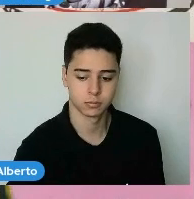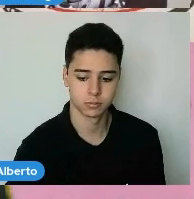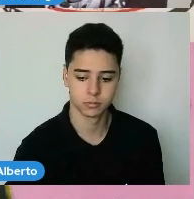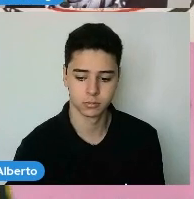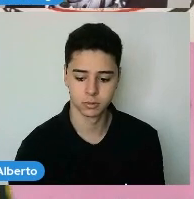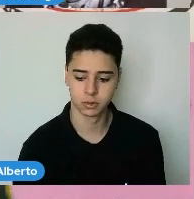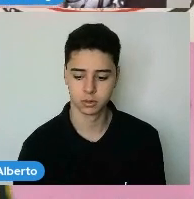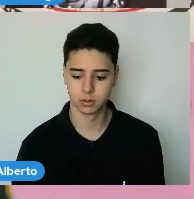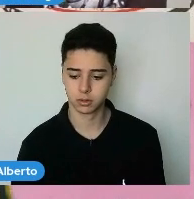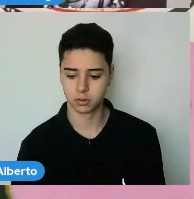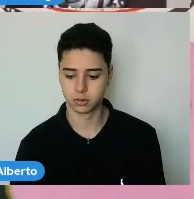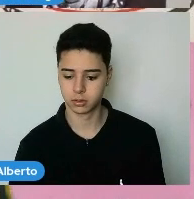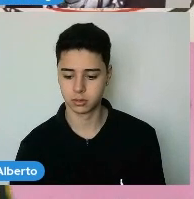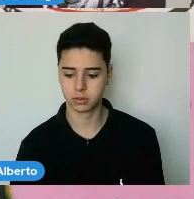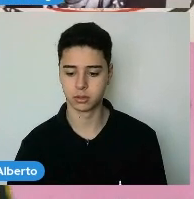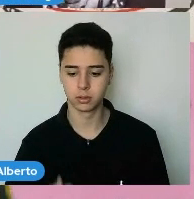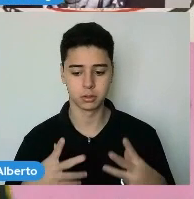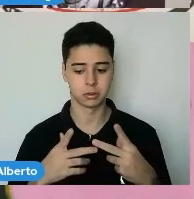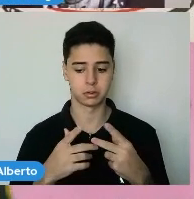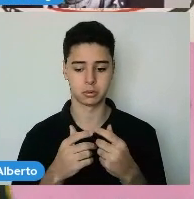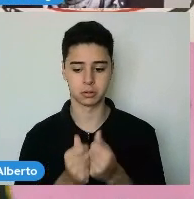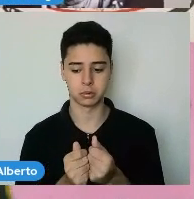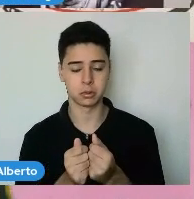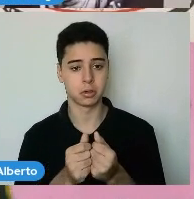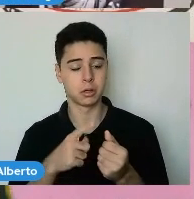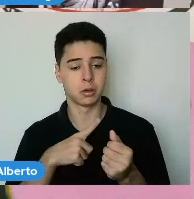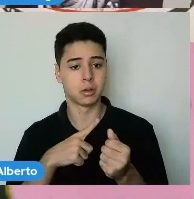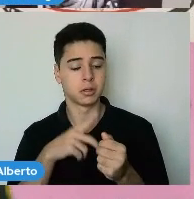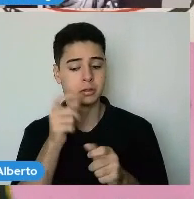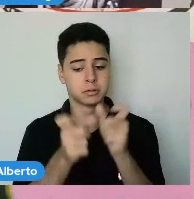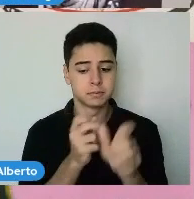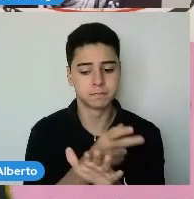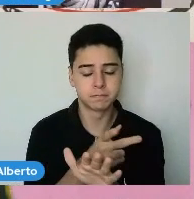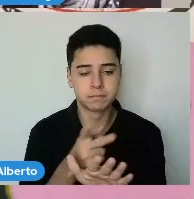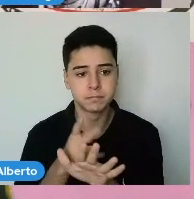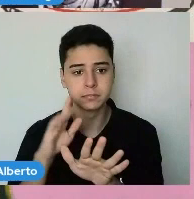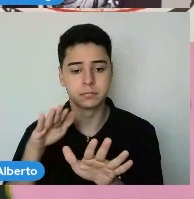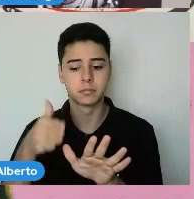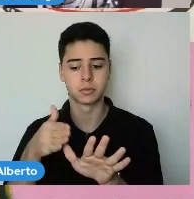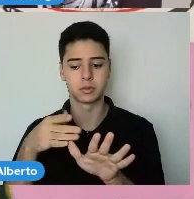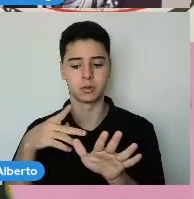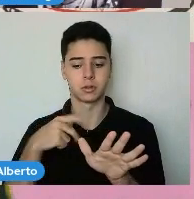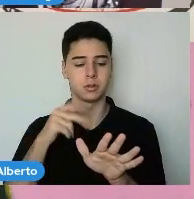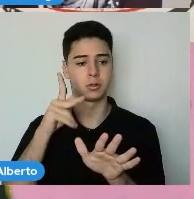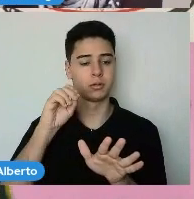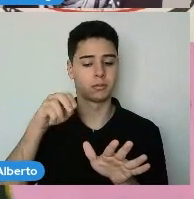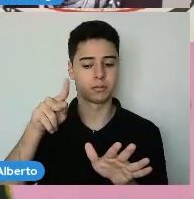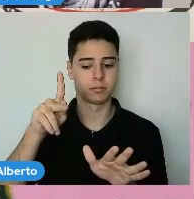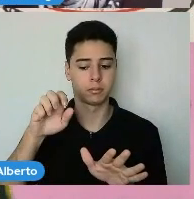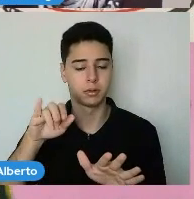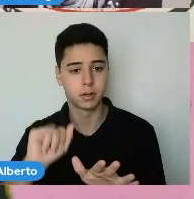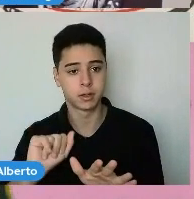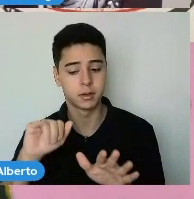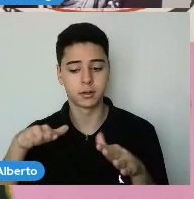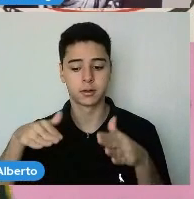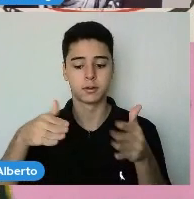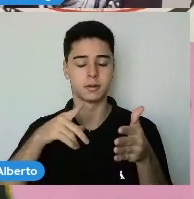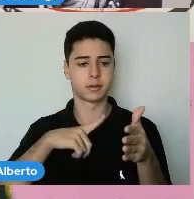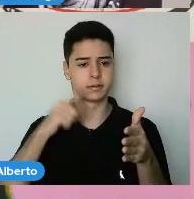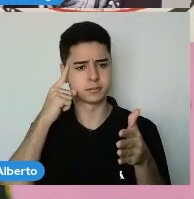Da, das pessoas que foram soterradas em Pompeia e tal, mas tem essa referência